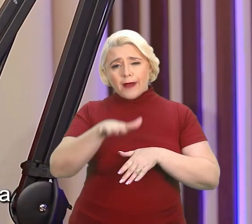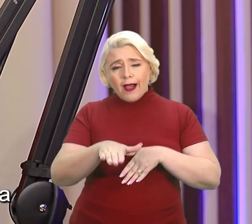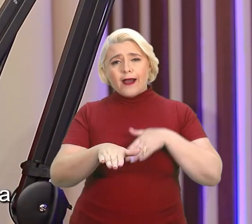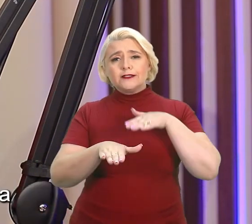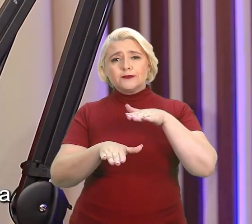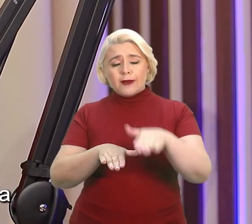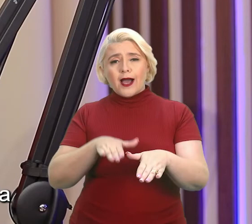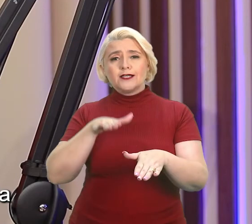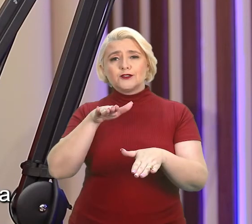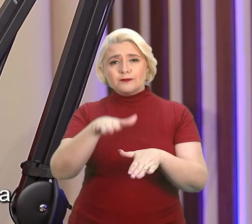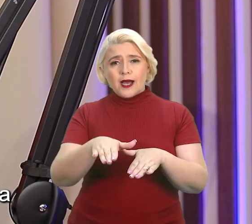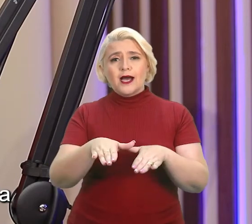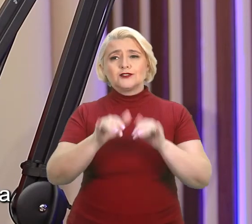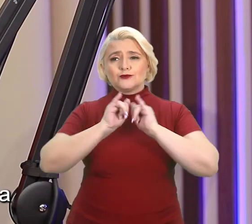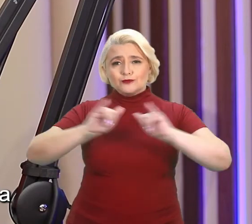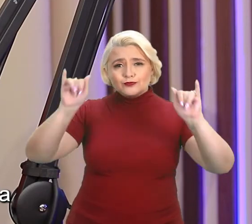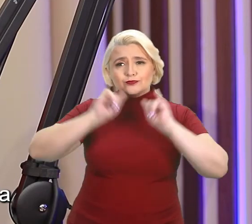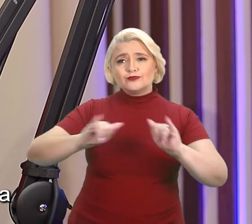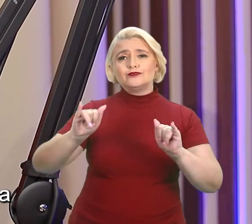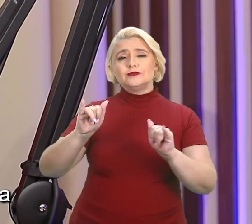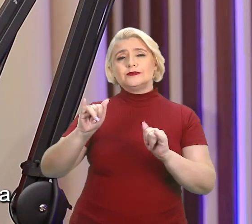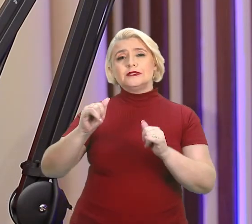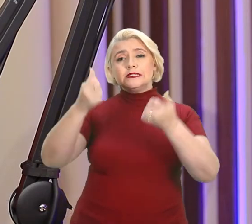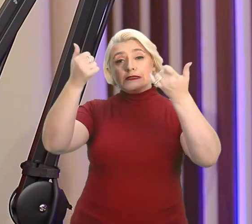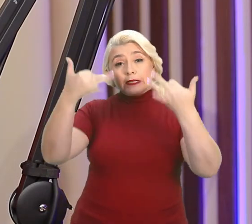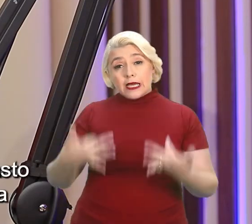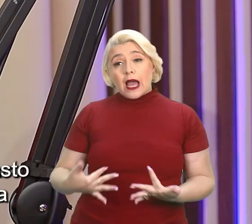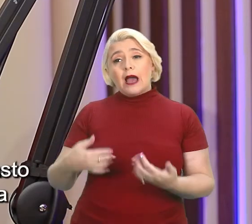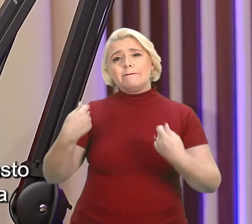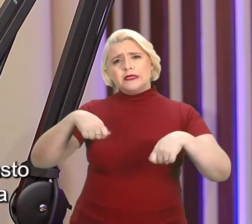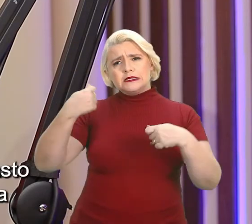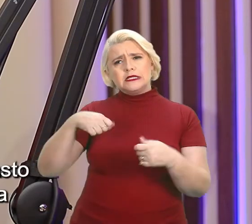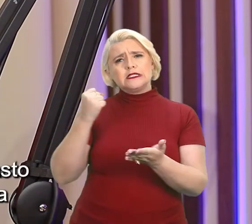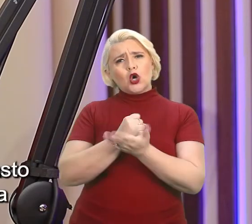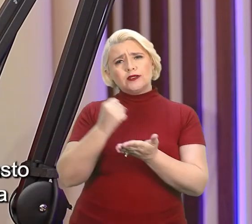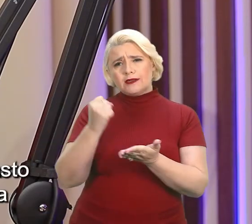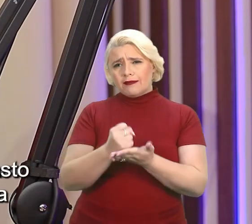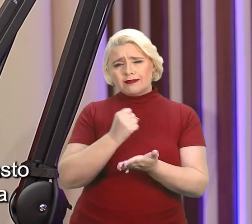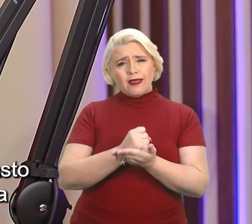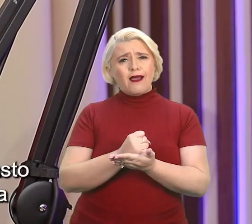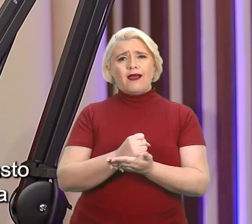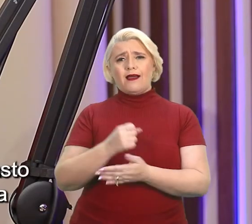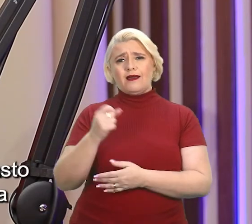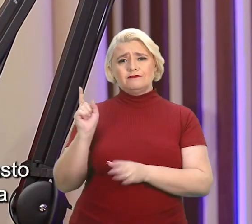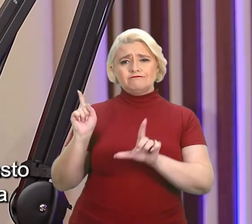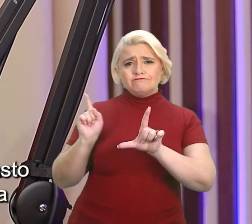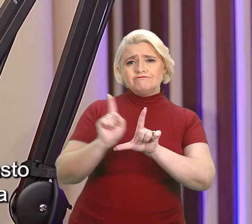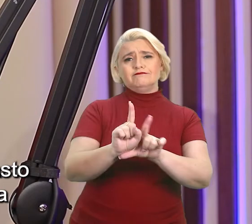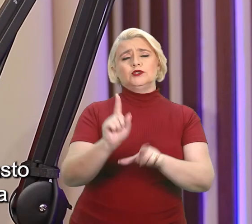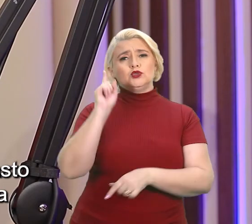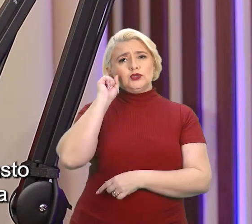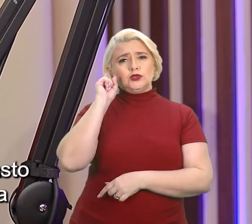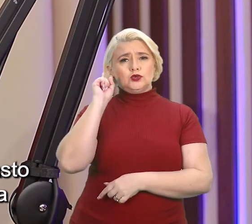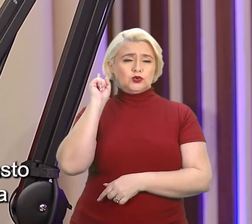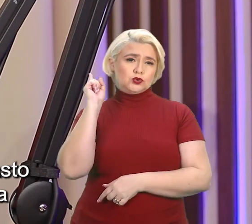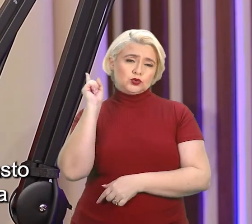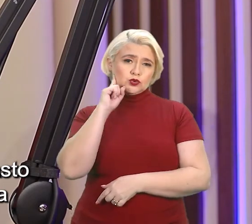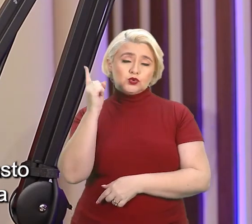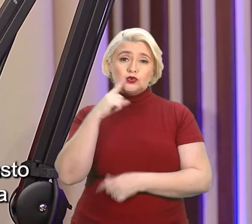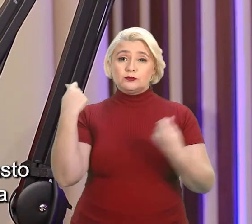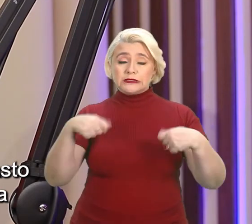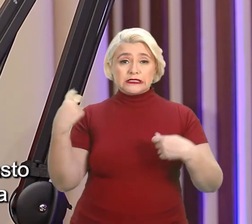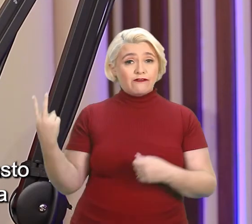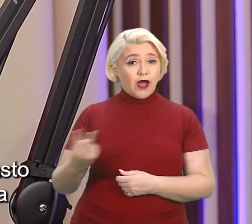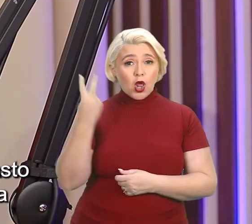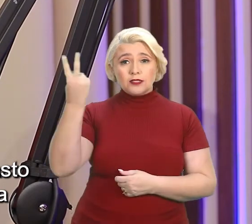fazer com que o contratante entenda que não é um espaço, não é mais um gasto e nem é